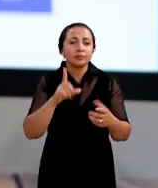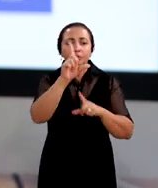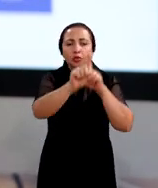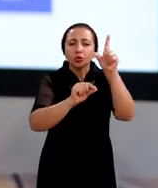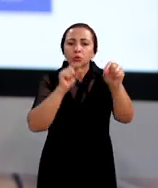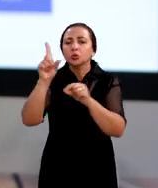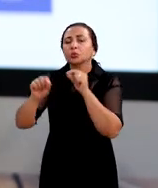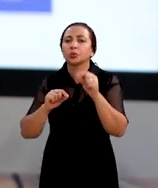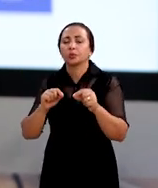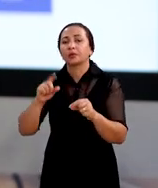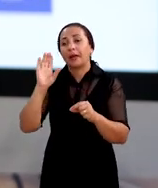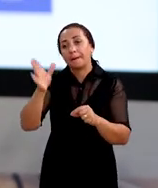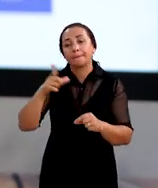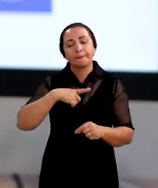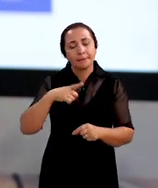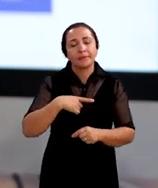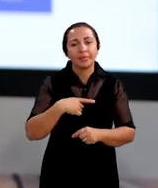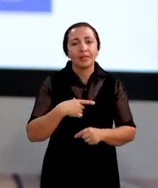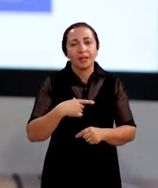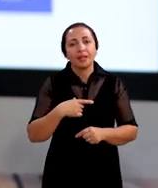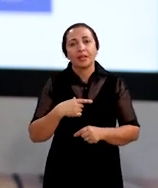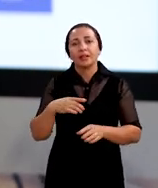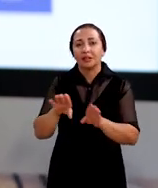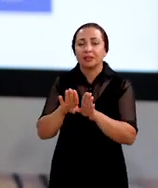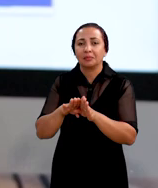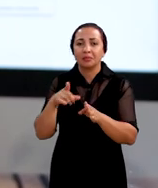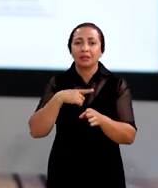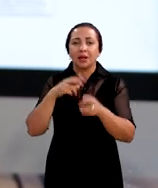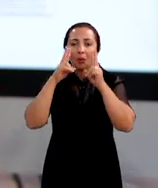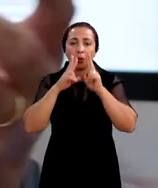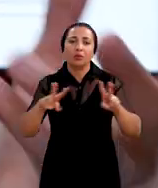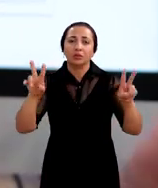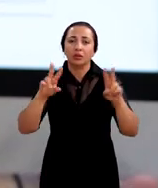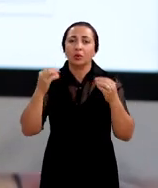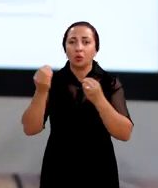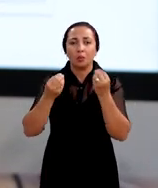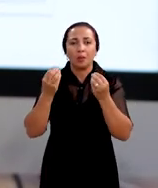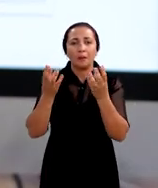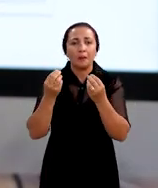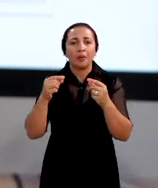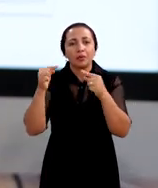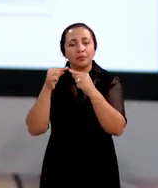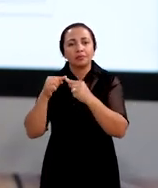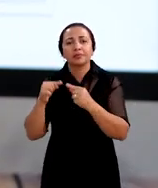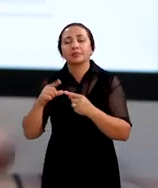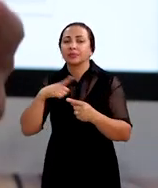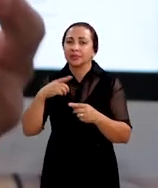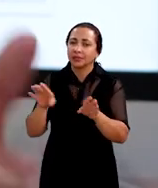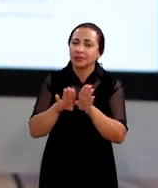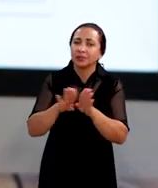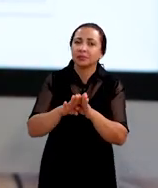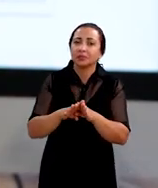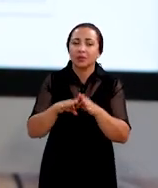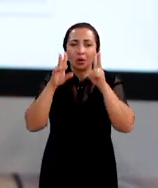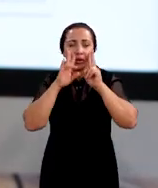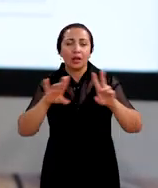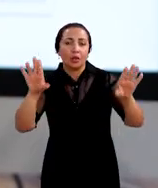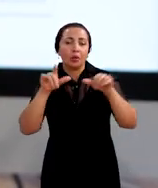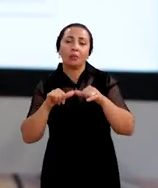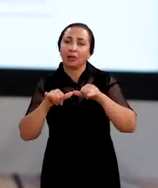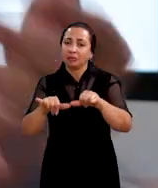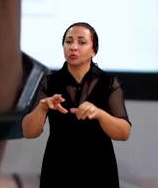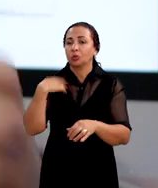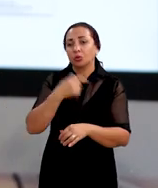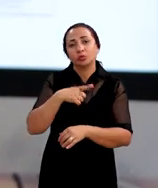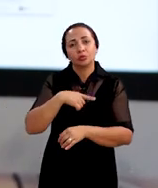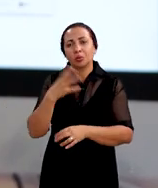as alternativas, soluções que já existem, mas a gente também tem um olhar, como ela é bem aplicada, a gente também tem um olhar do